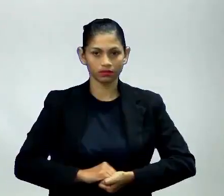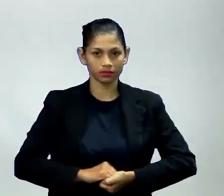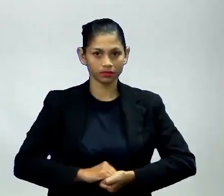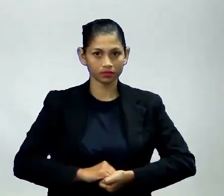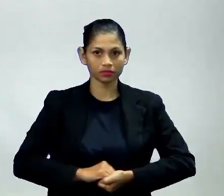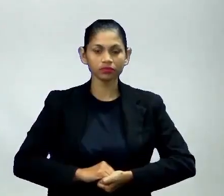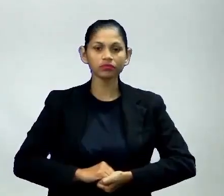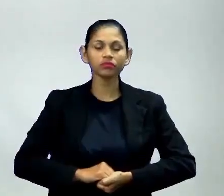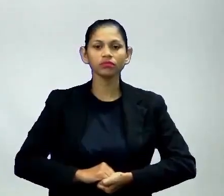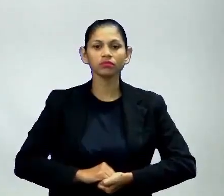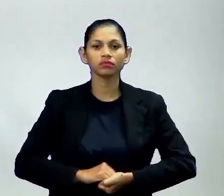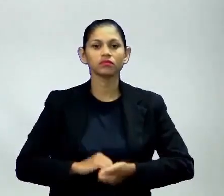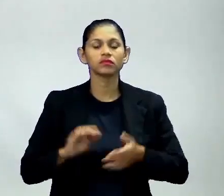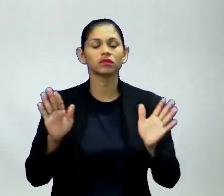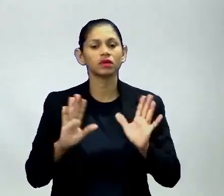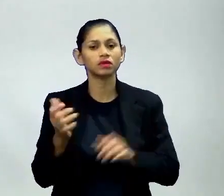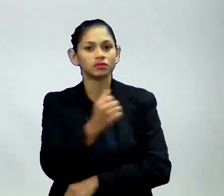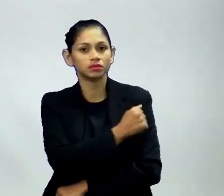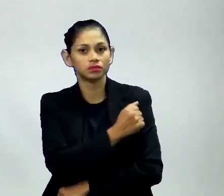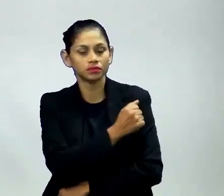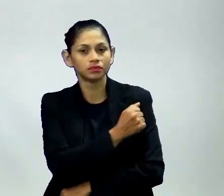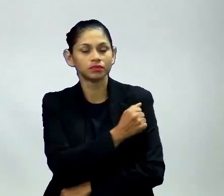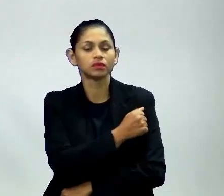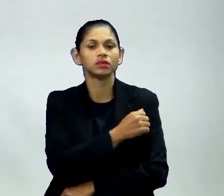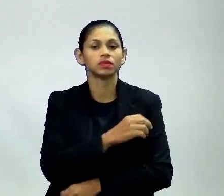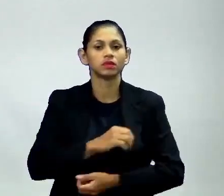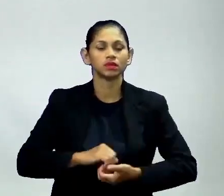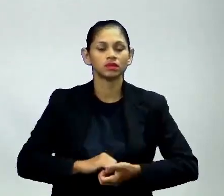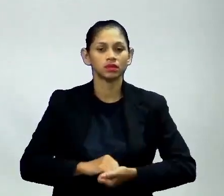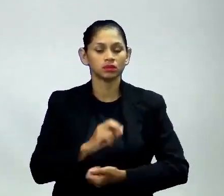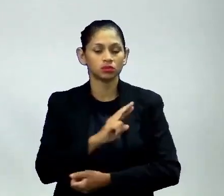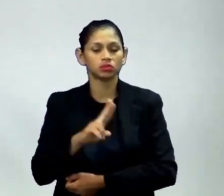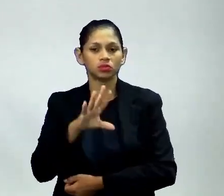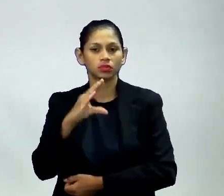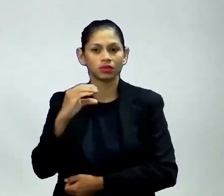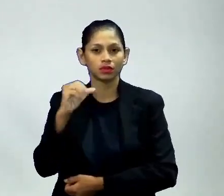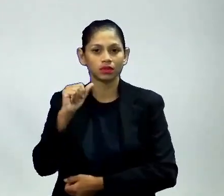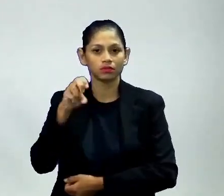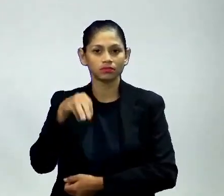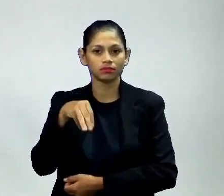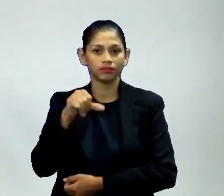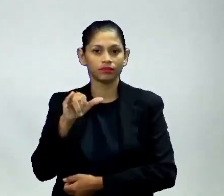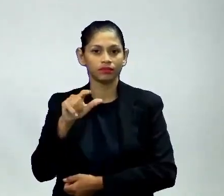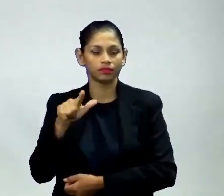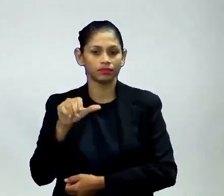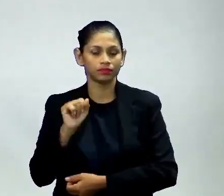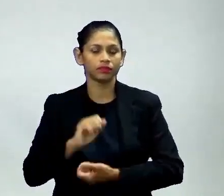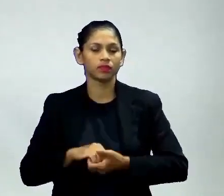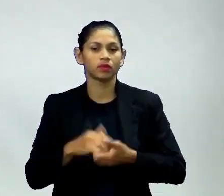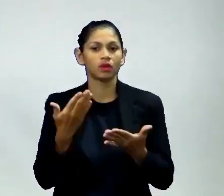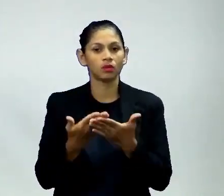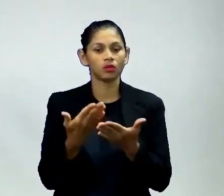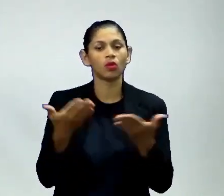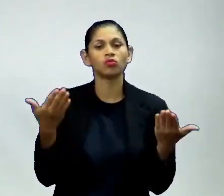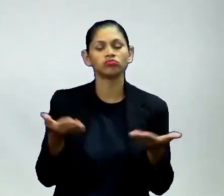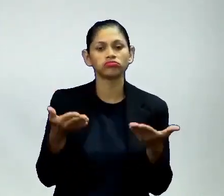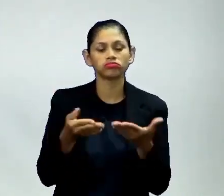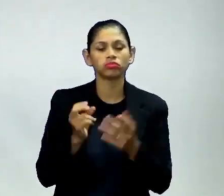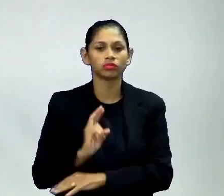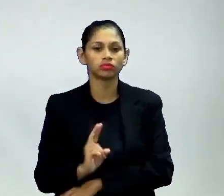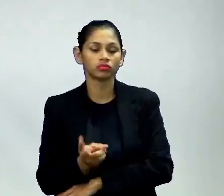Hello students, olá alunos, my name is Camila, meu nome é Camila, e na aula de hoje nós iremos